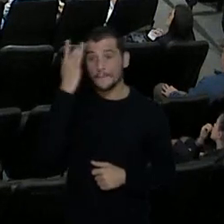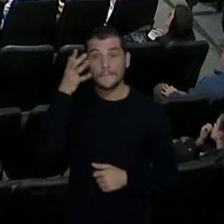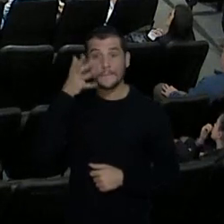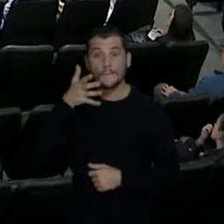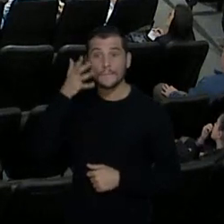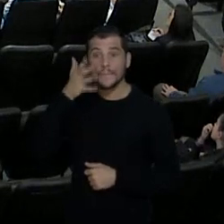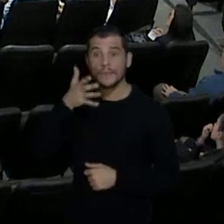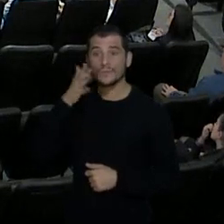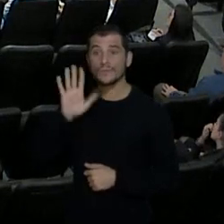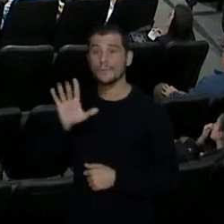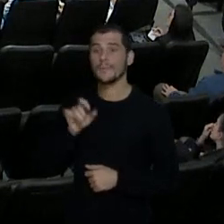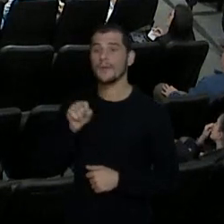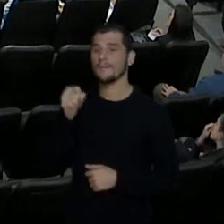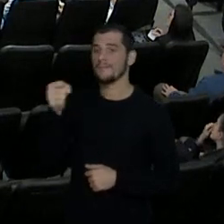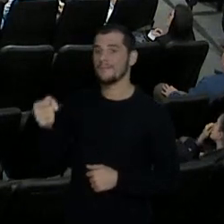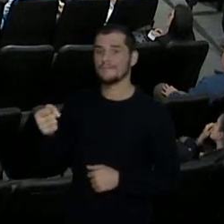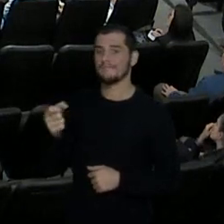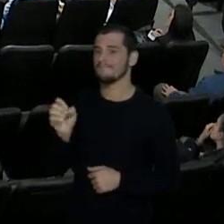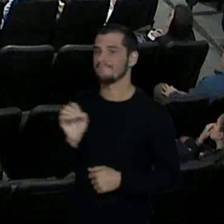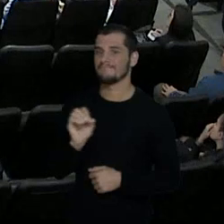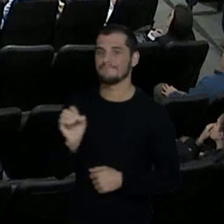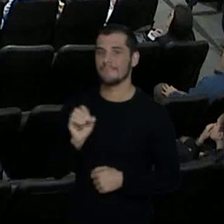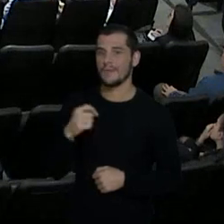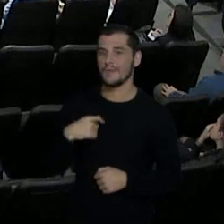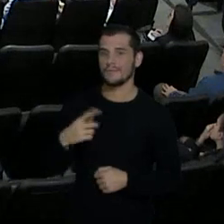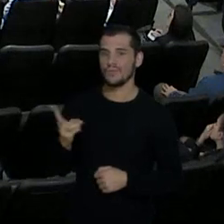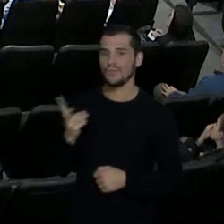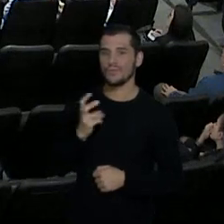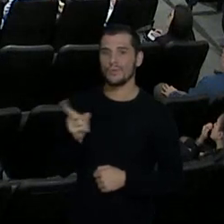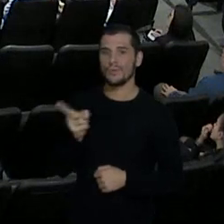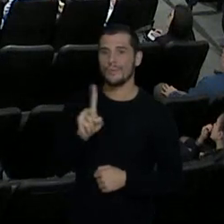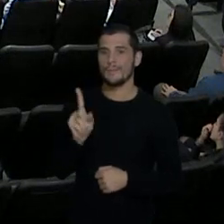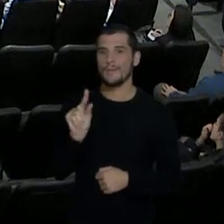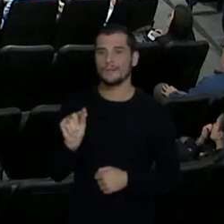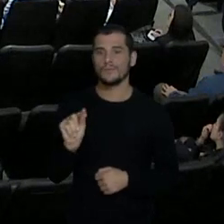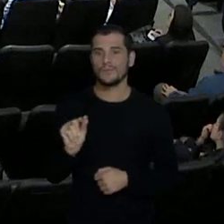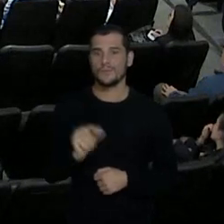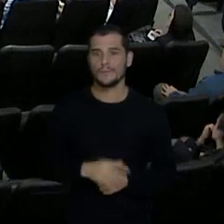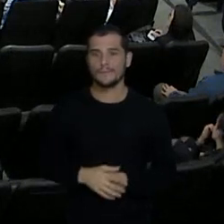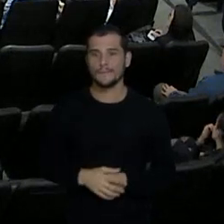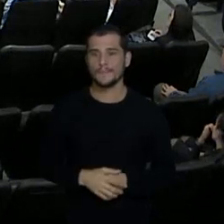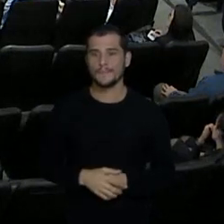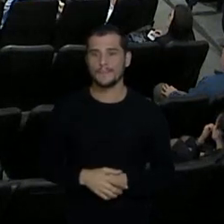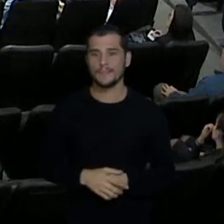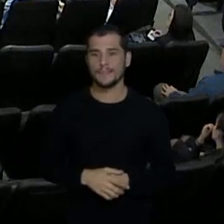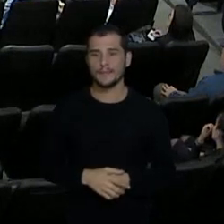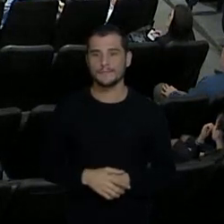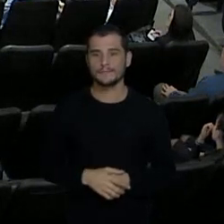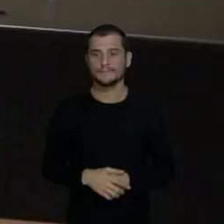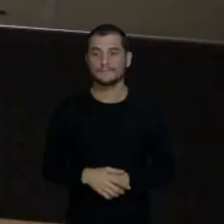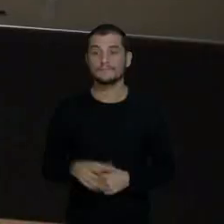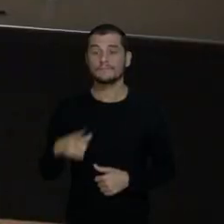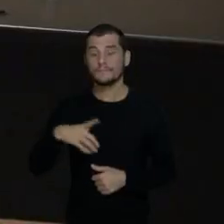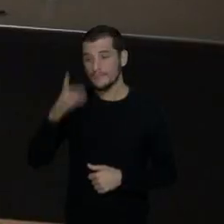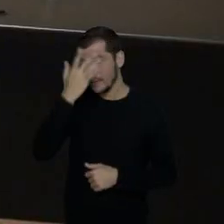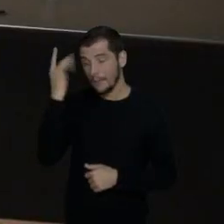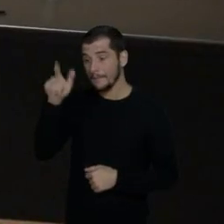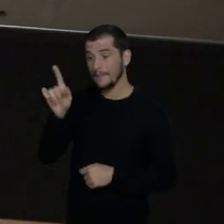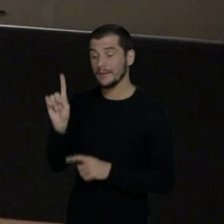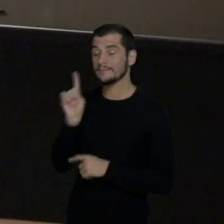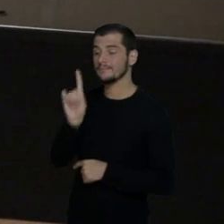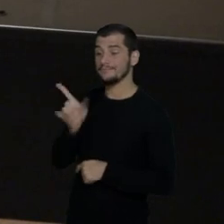Bárbaro Bárbaro vocês mais alguém quer falar são ações simples né que a gente pode tomar no dia a dia